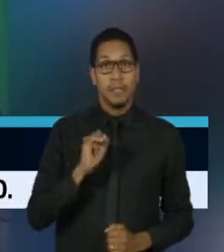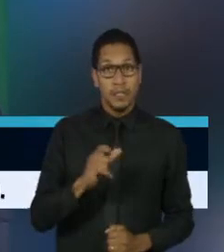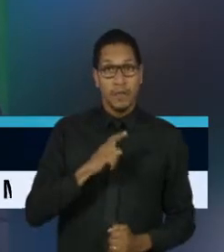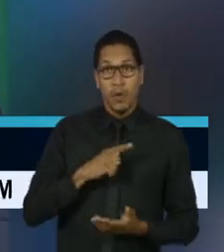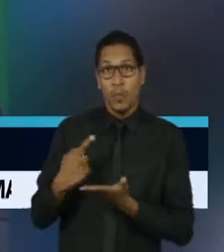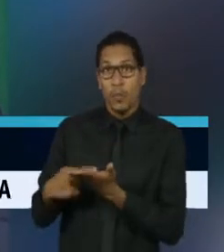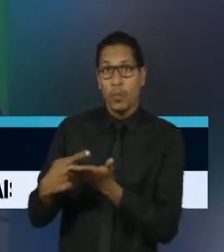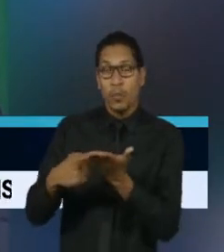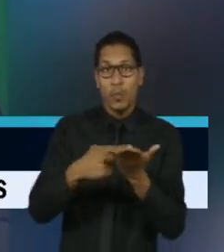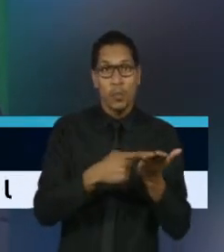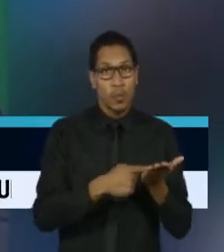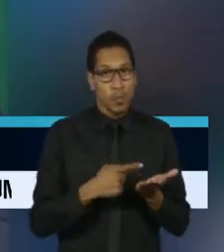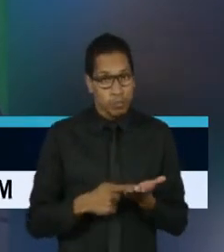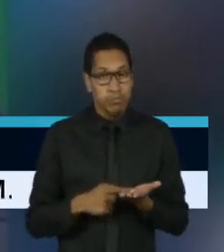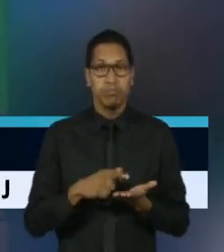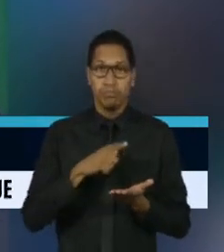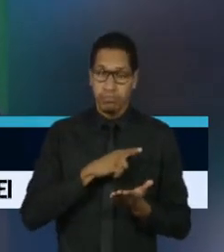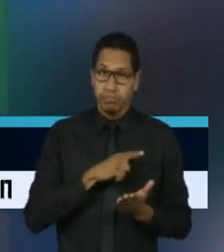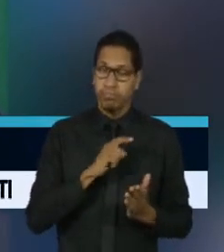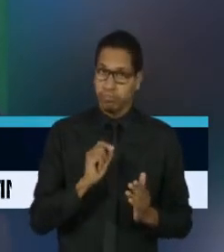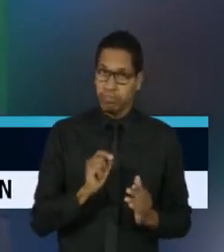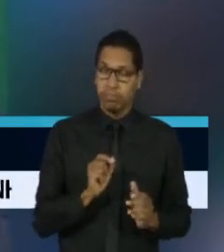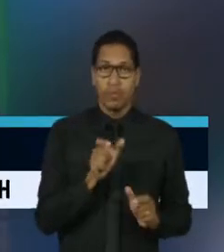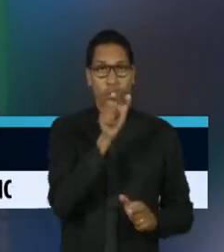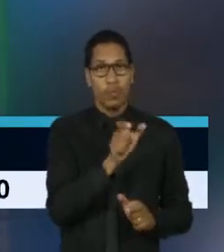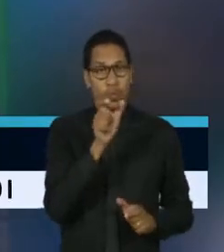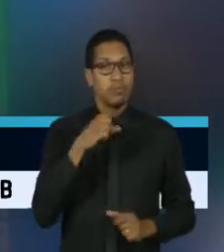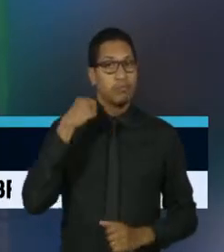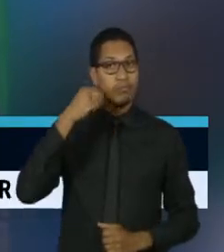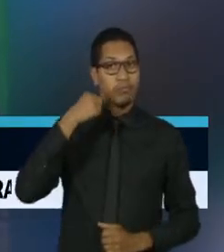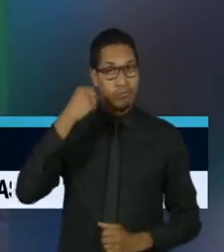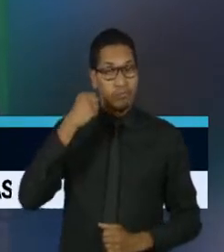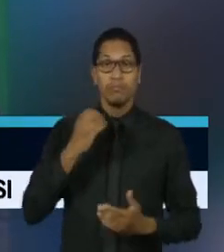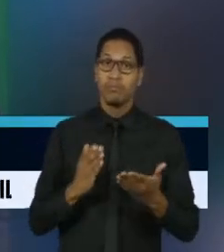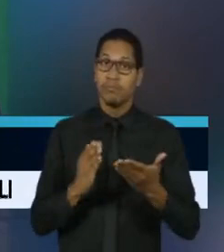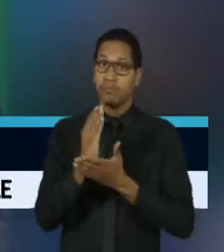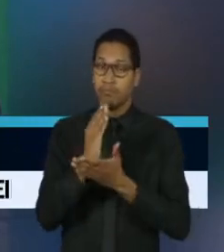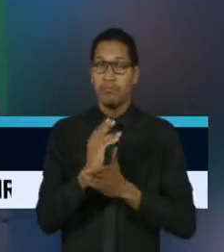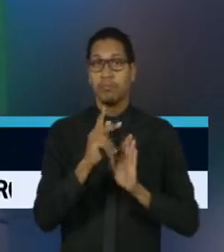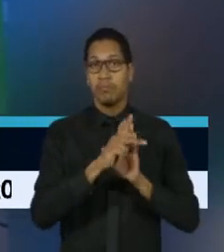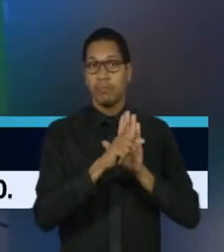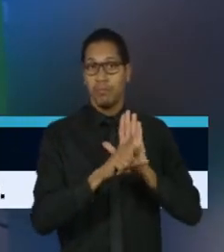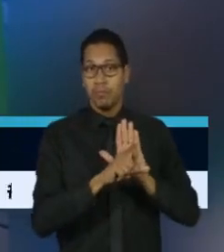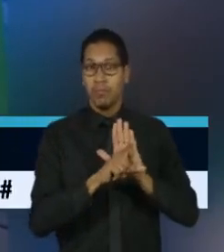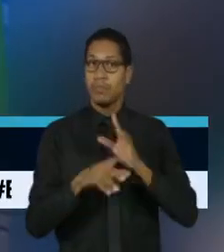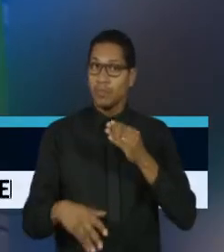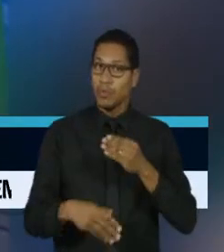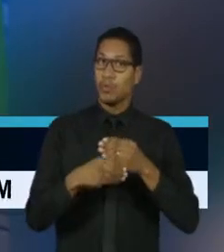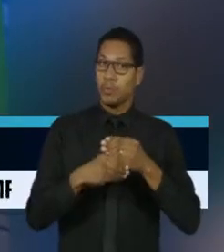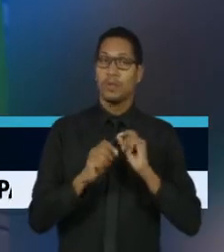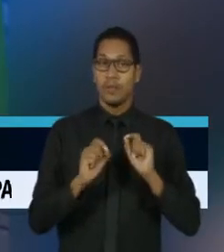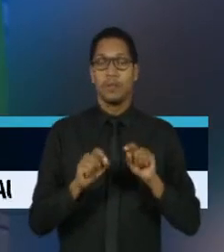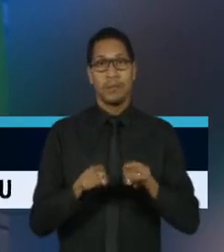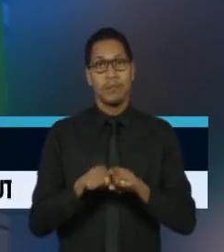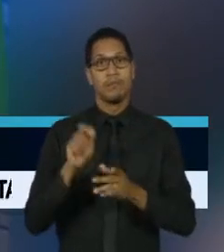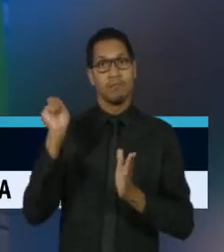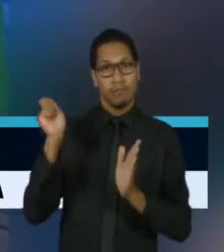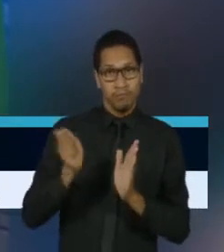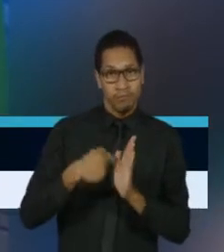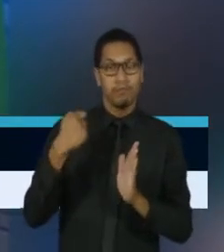entendimento opostos os senadores tem esse aprovando o projeto Lei Complementar e esse pro mundo tanto